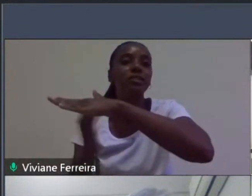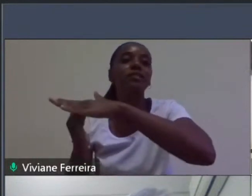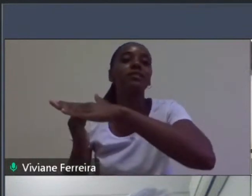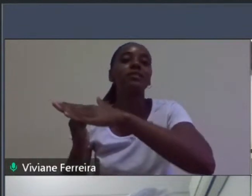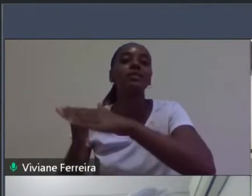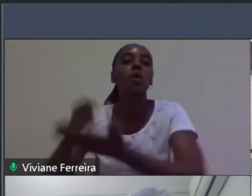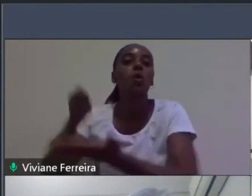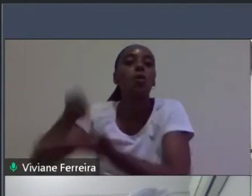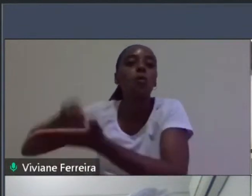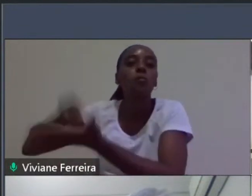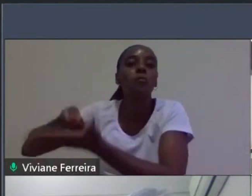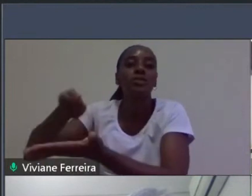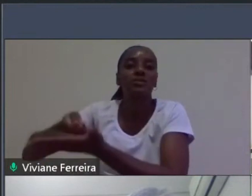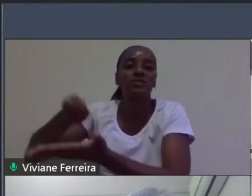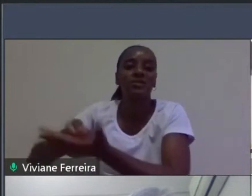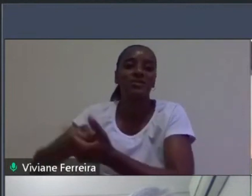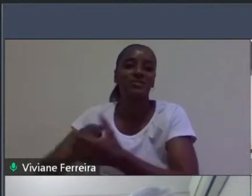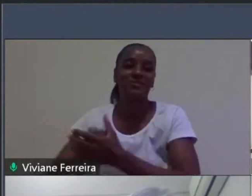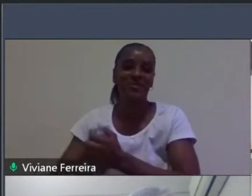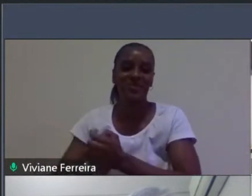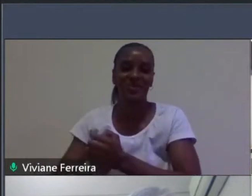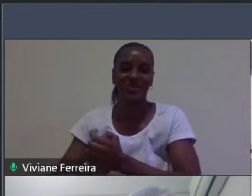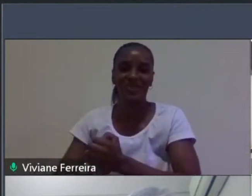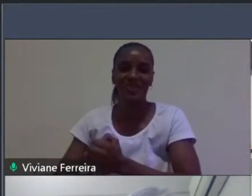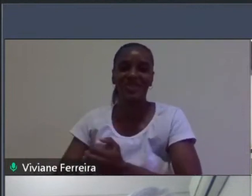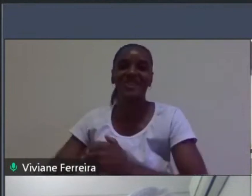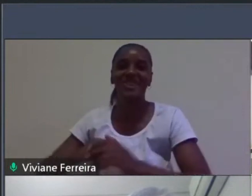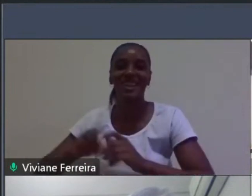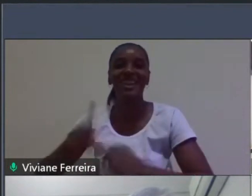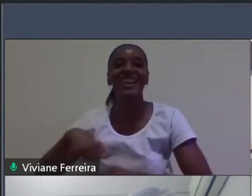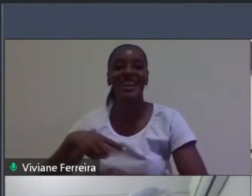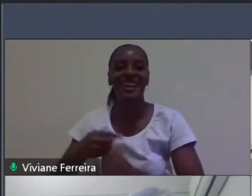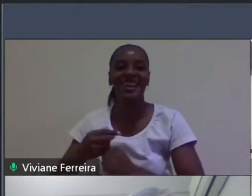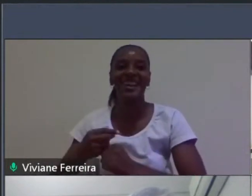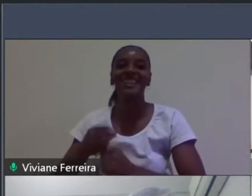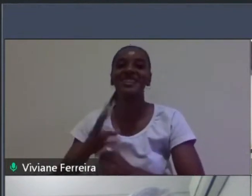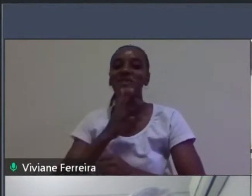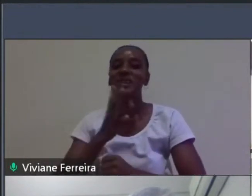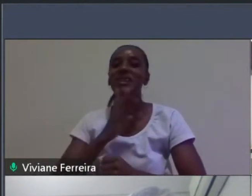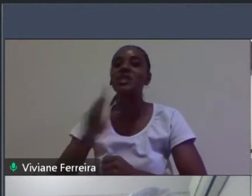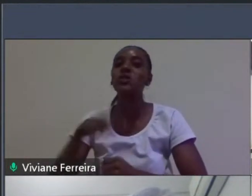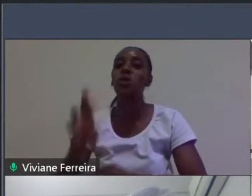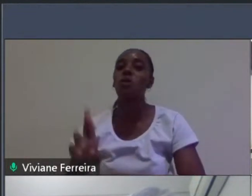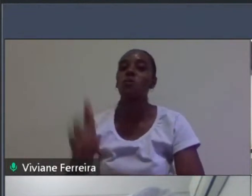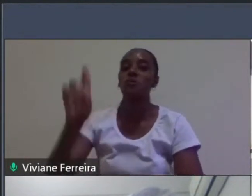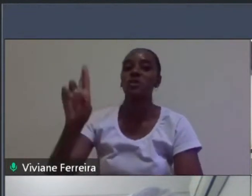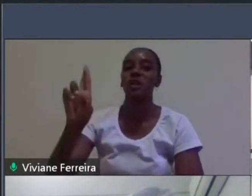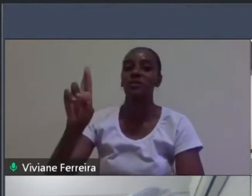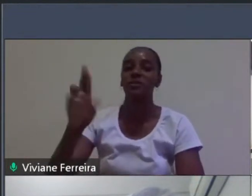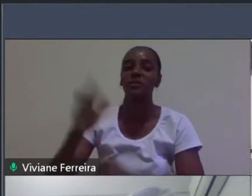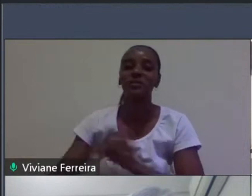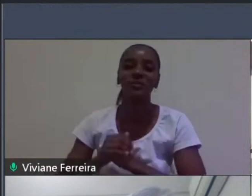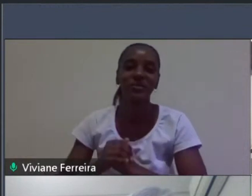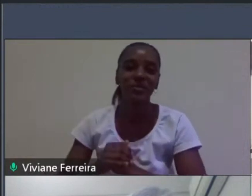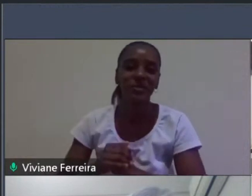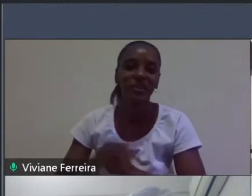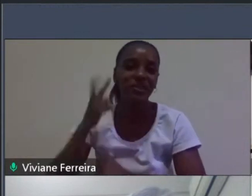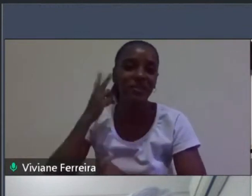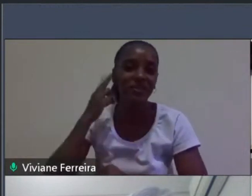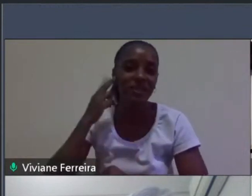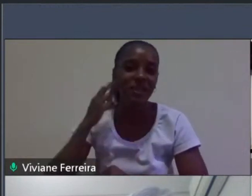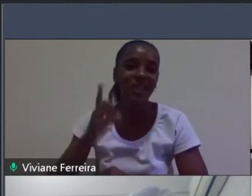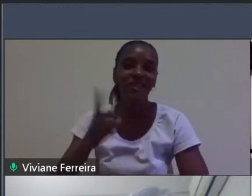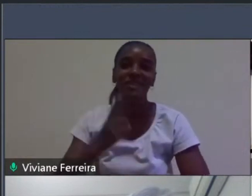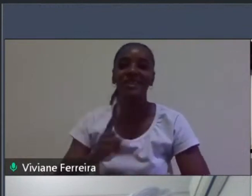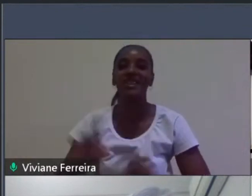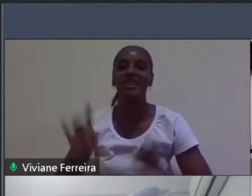obrigação. A partir do momento que a gente conhece, a gente passa a ser responsável, né? Fala aí, Rodolfo. A Viviane não falou, mas ela é